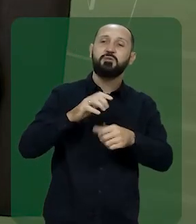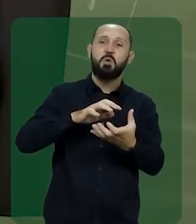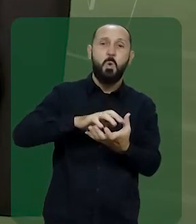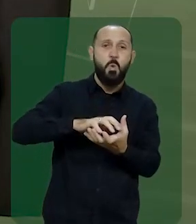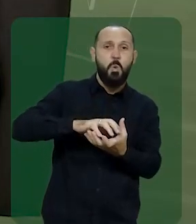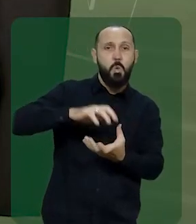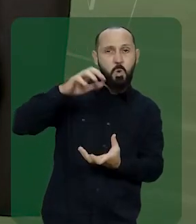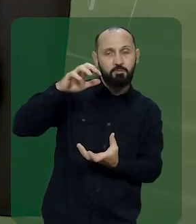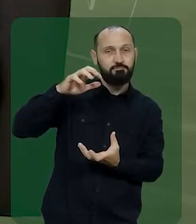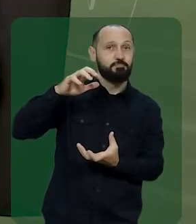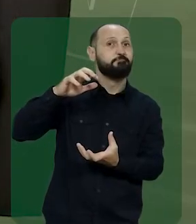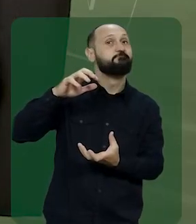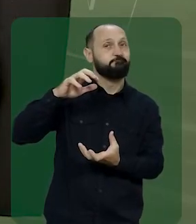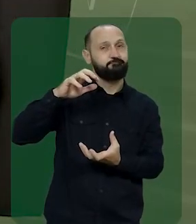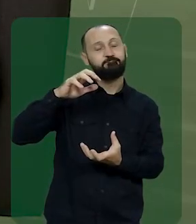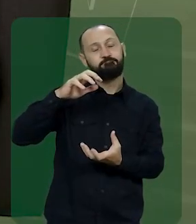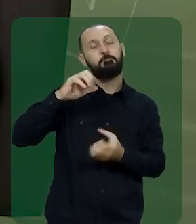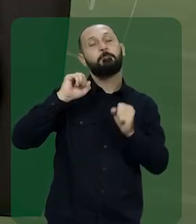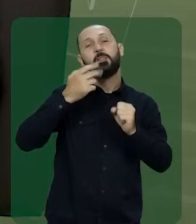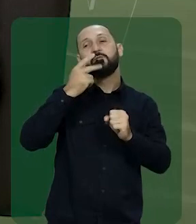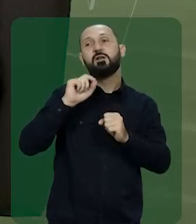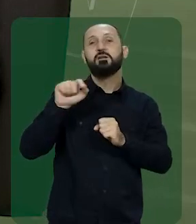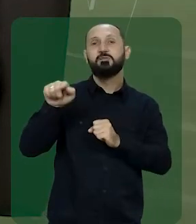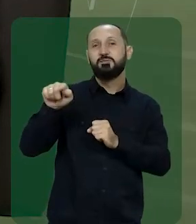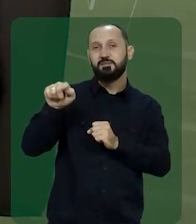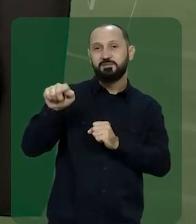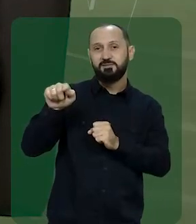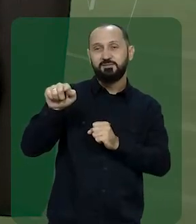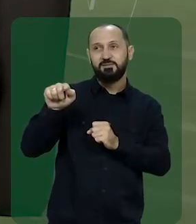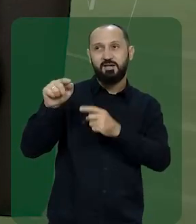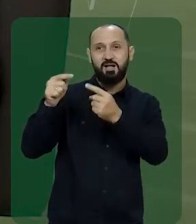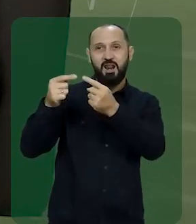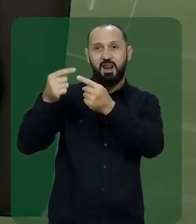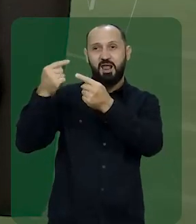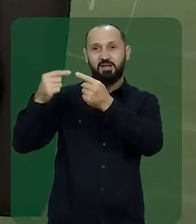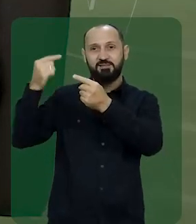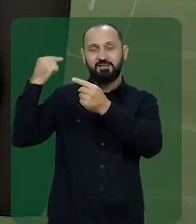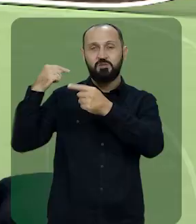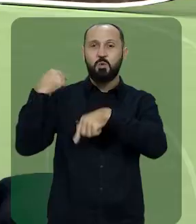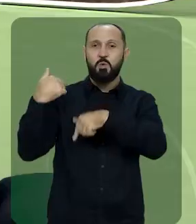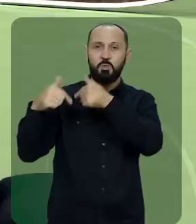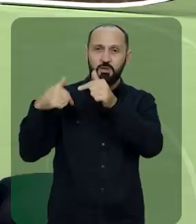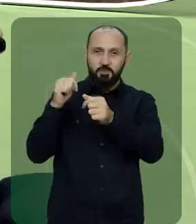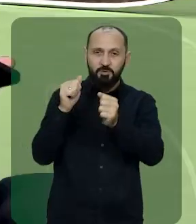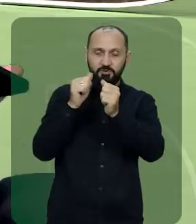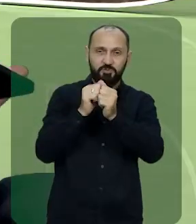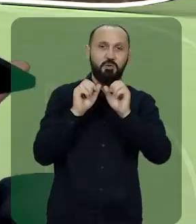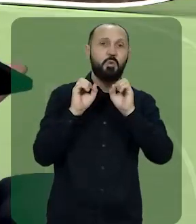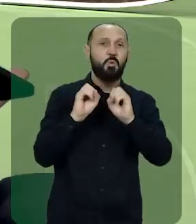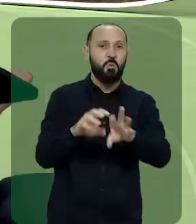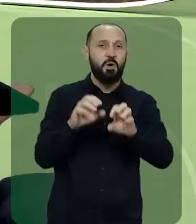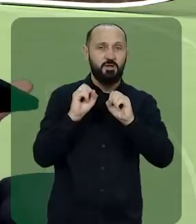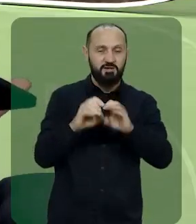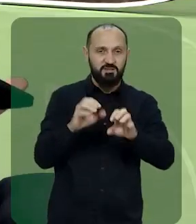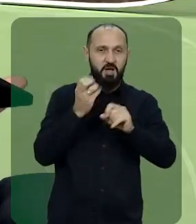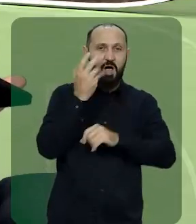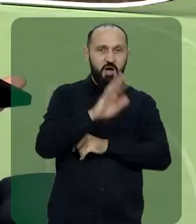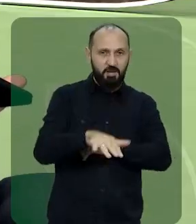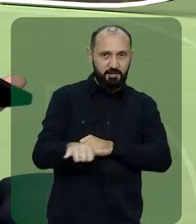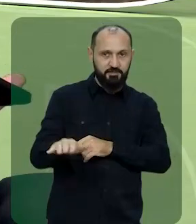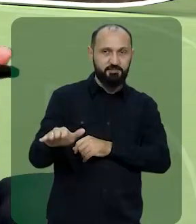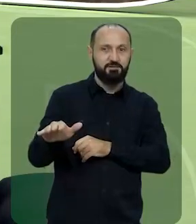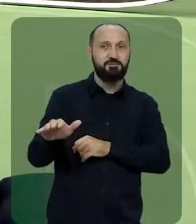né, nós podemos ver que a senhora saiu lá atrás do trabalho com a educação com